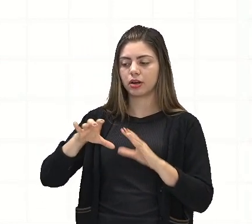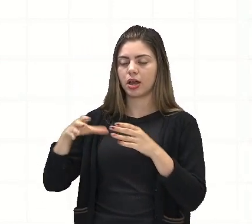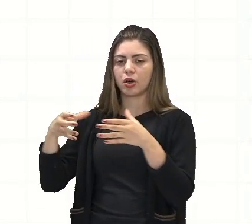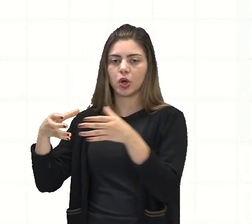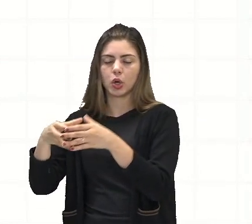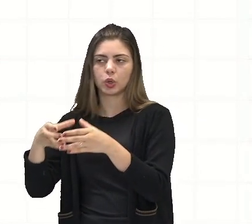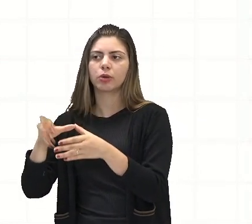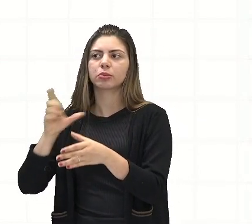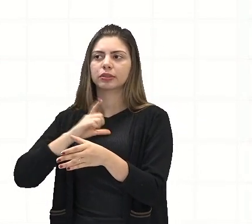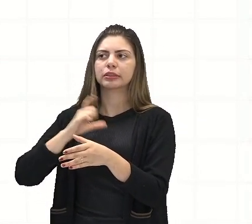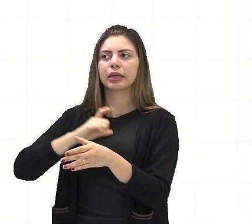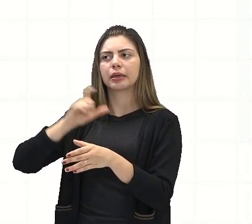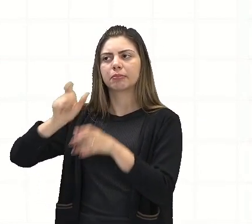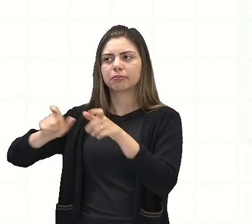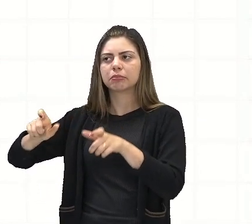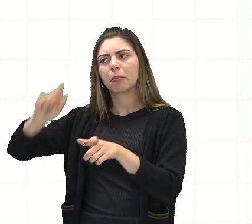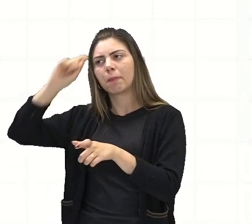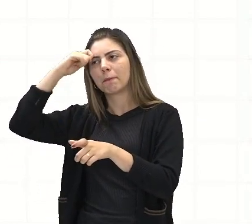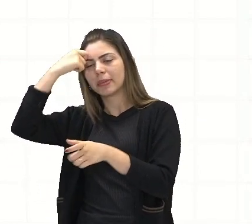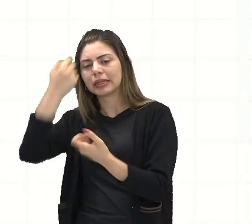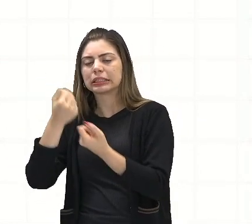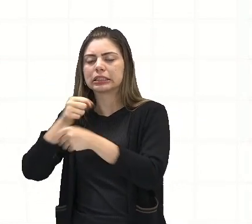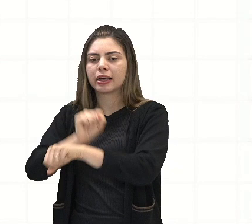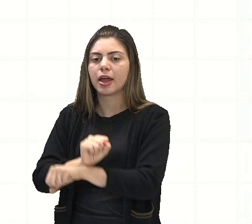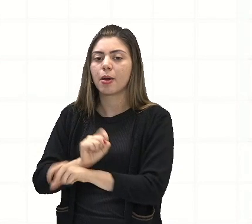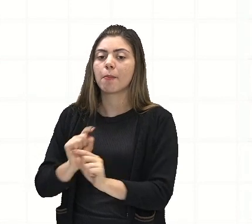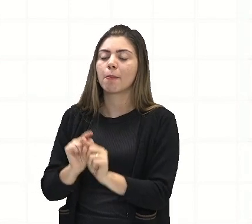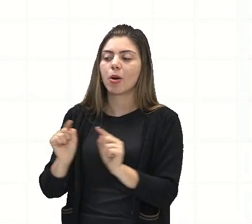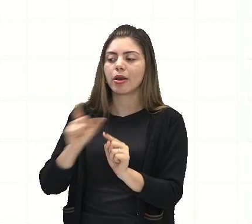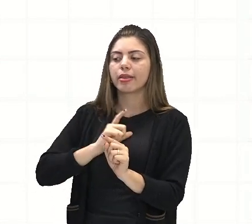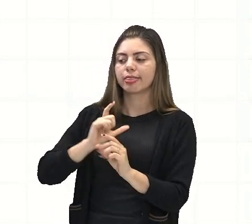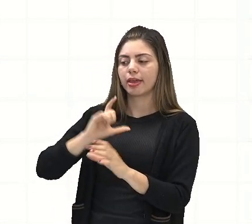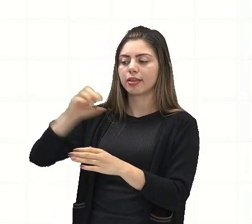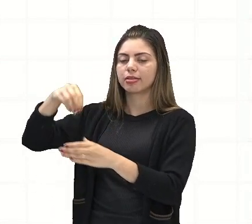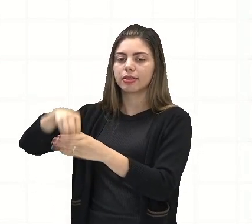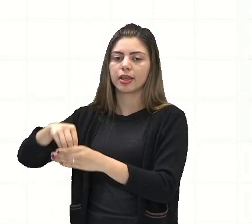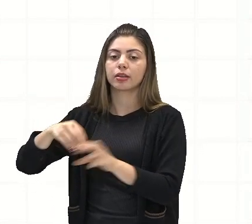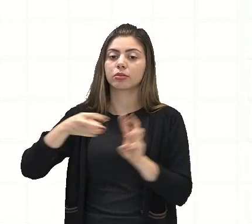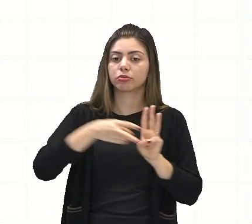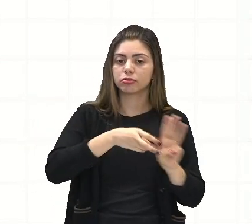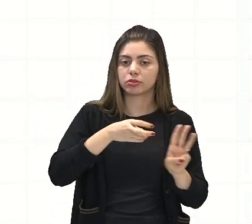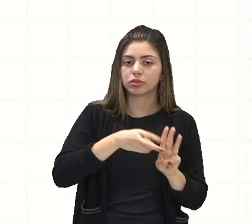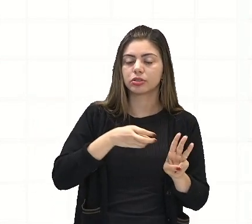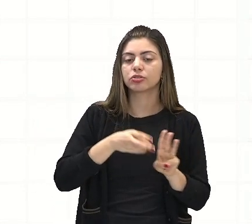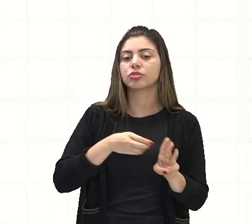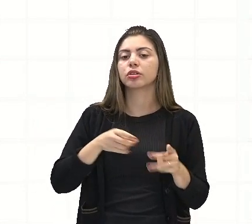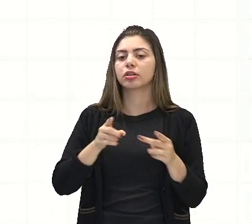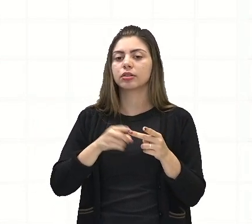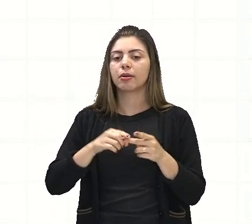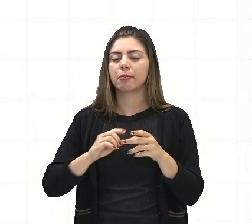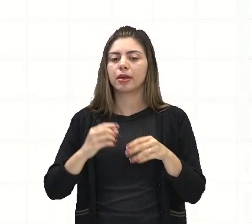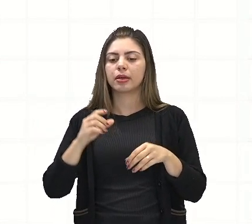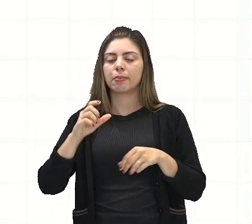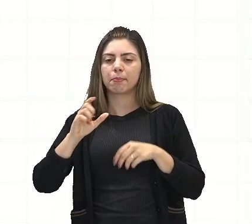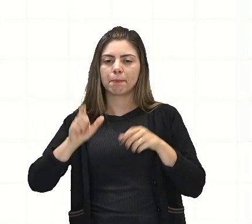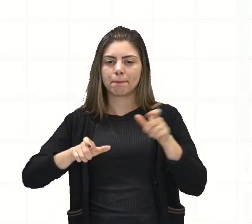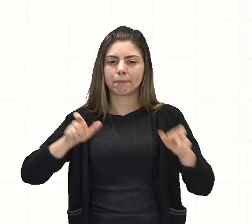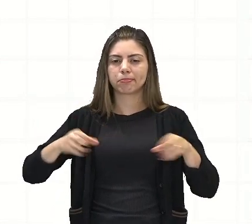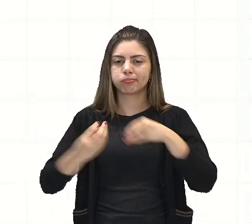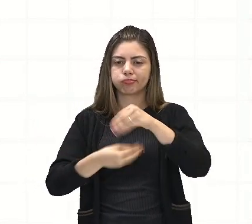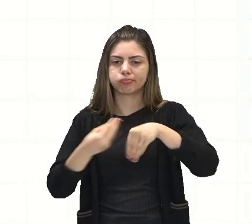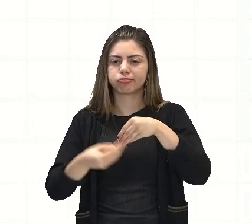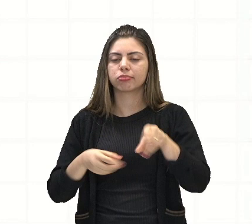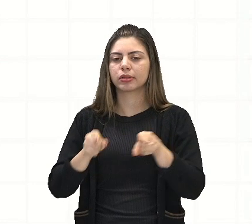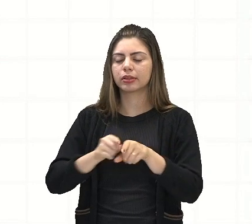negros escravizados, vai reunir no seu interior os indígenas, os mestiços e os